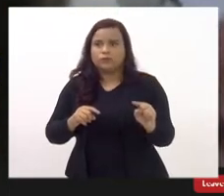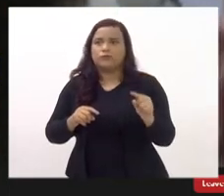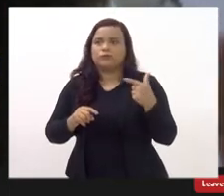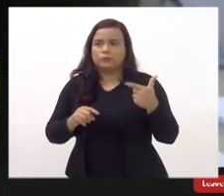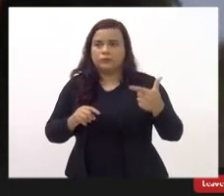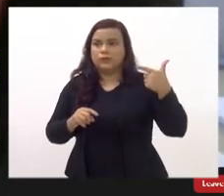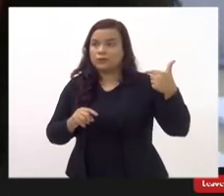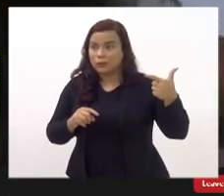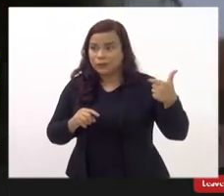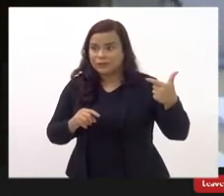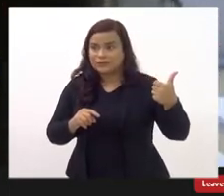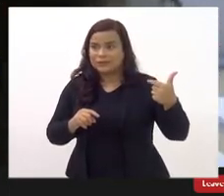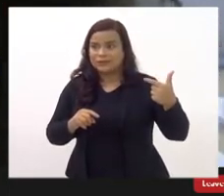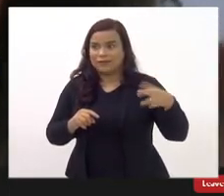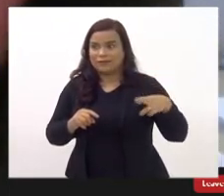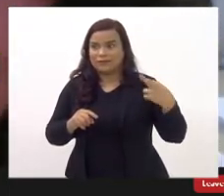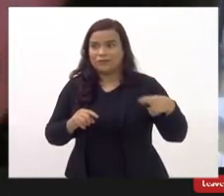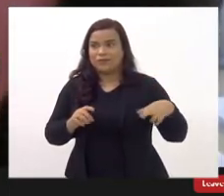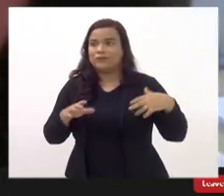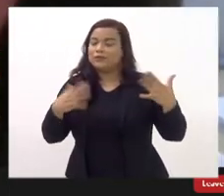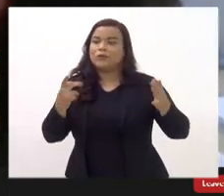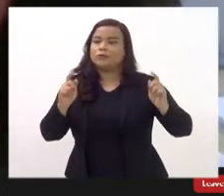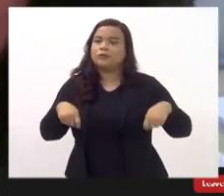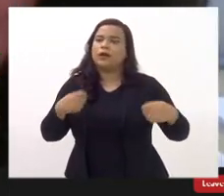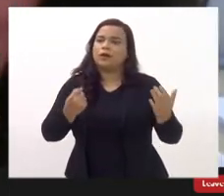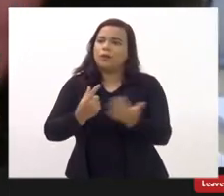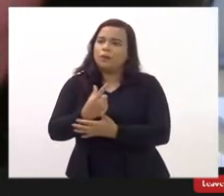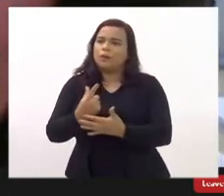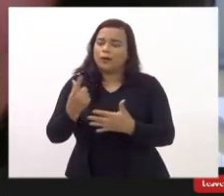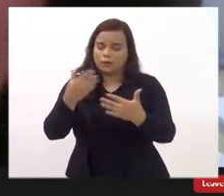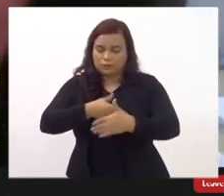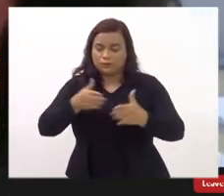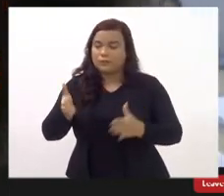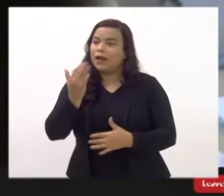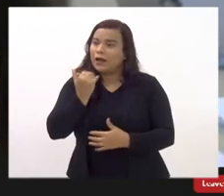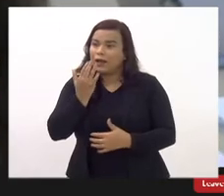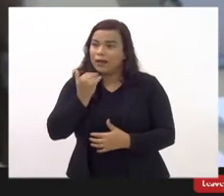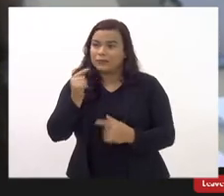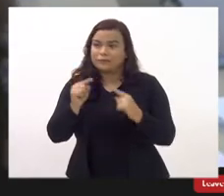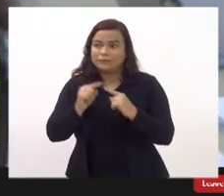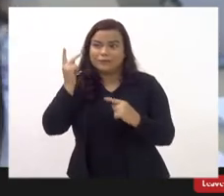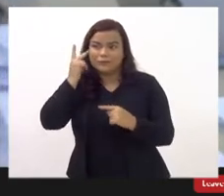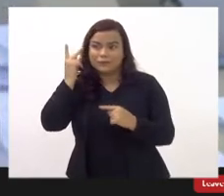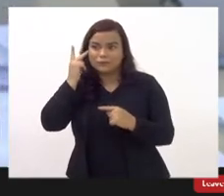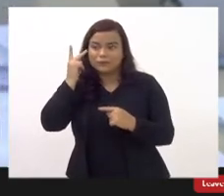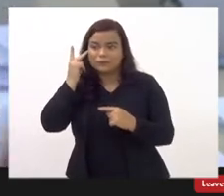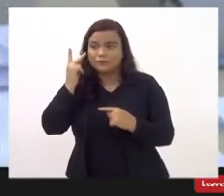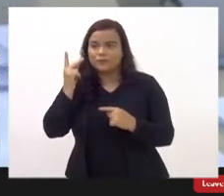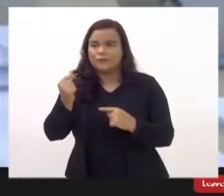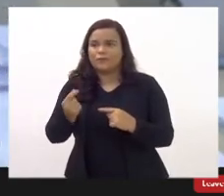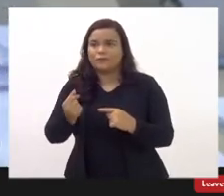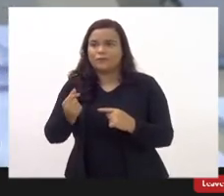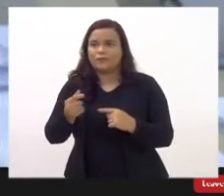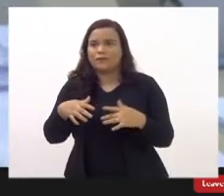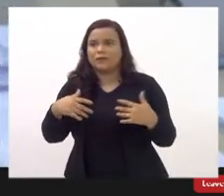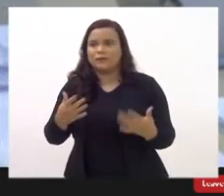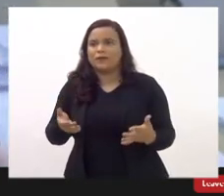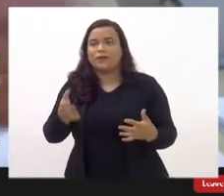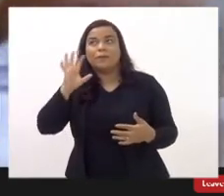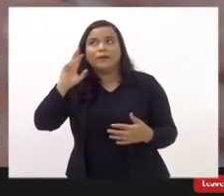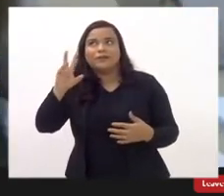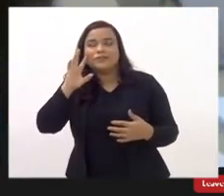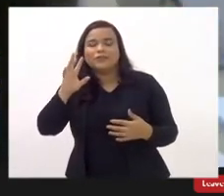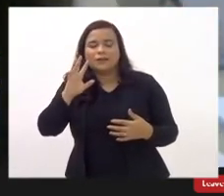1,73 cestas básicas, segundo o valor da cesta de São Paulo, que dirá ter que pagar transporte para